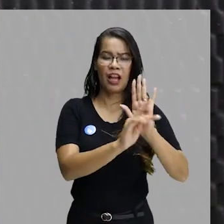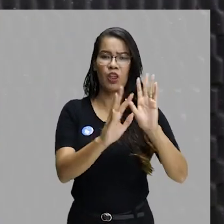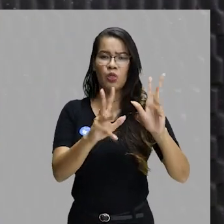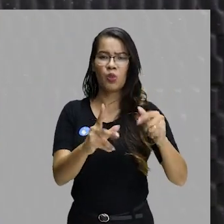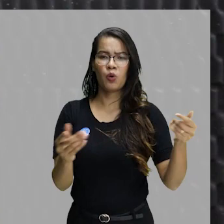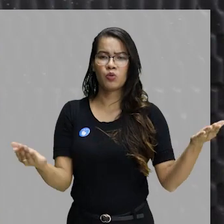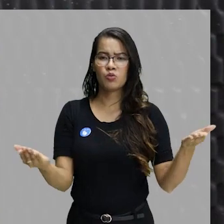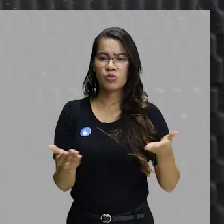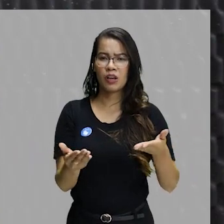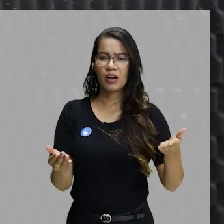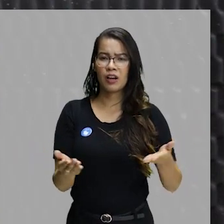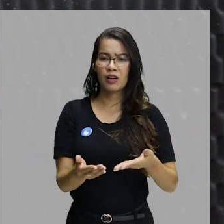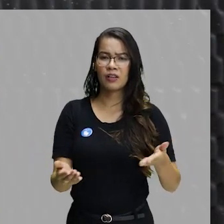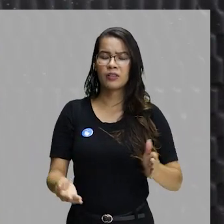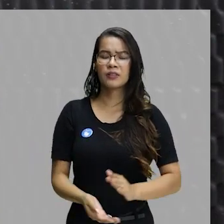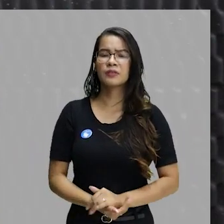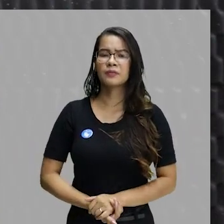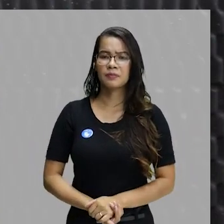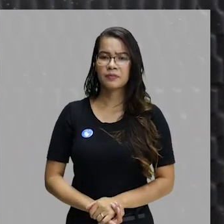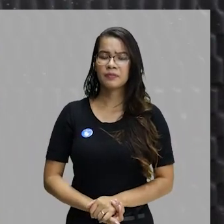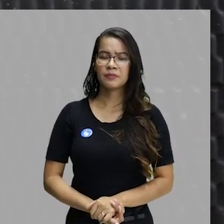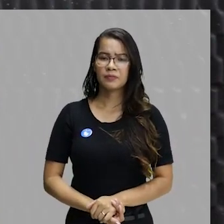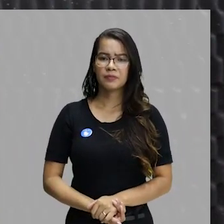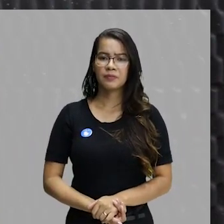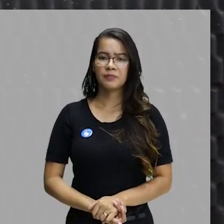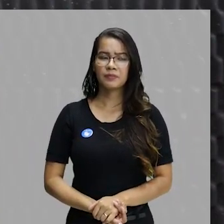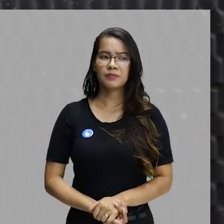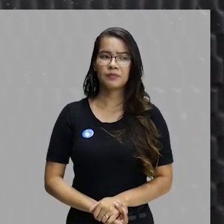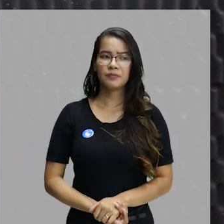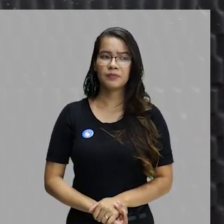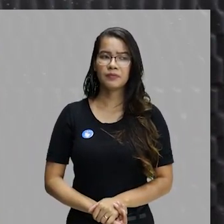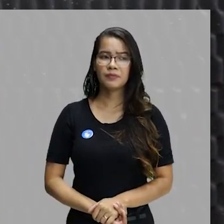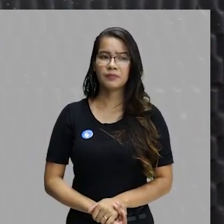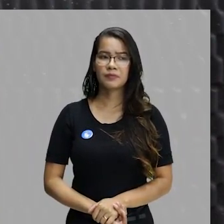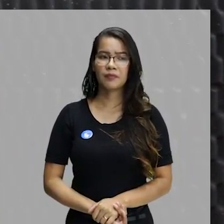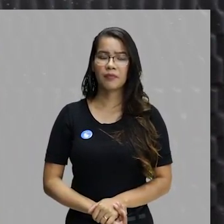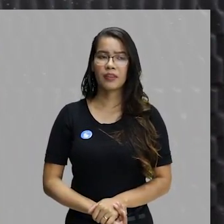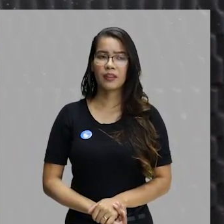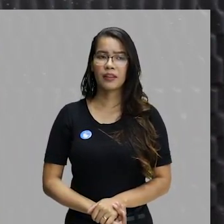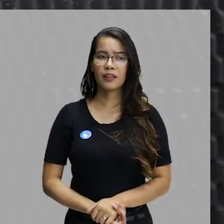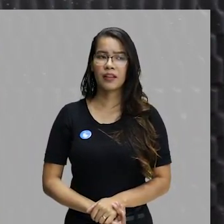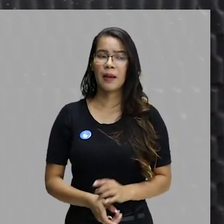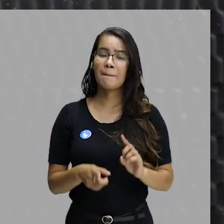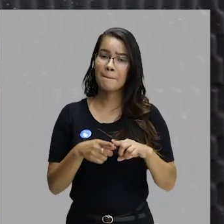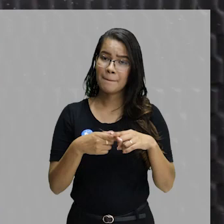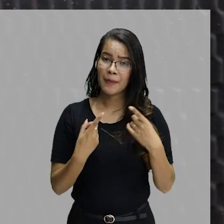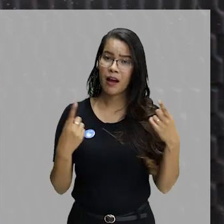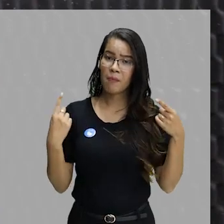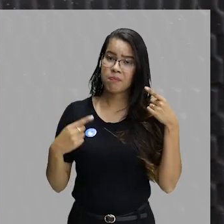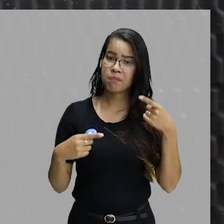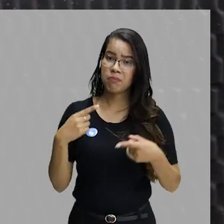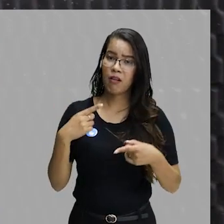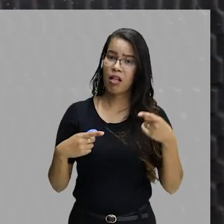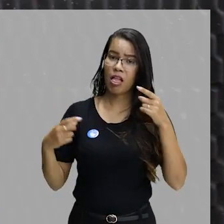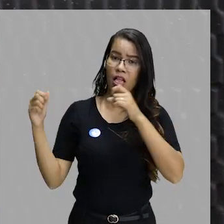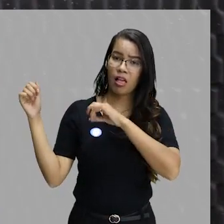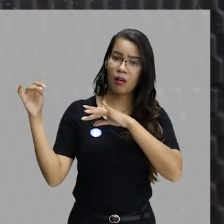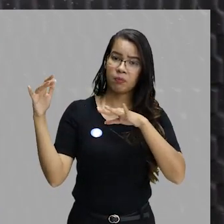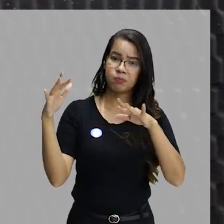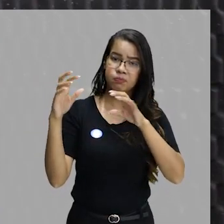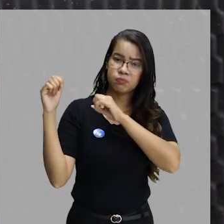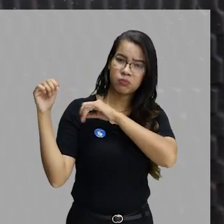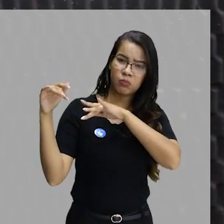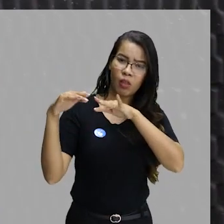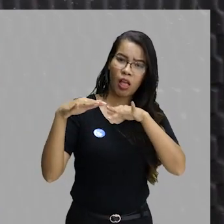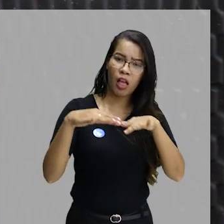de diversidade cultural para o Estado romano. Porém, a política expansionista, pelo fato